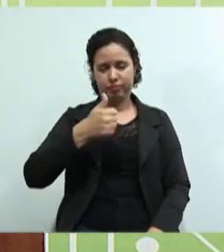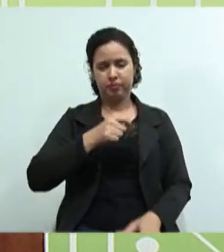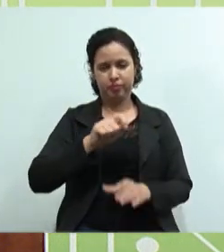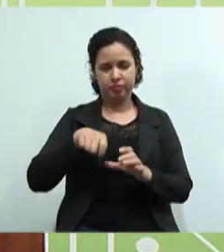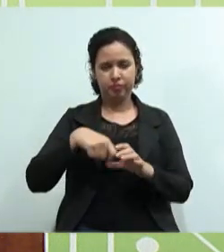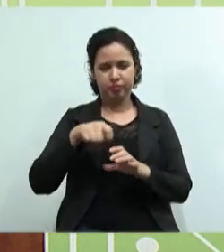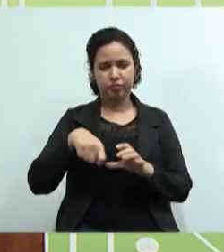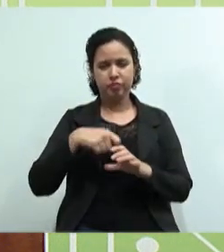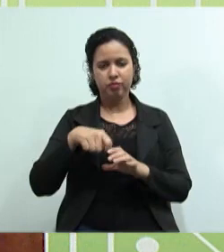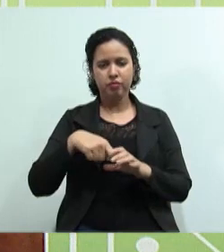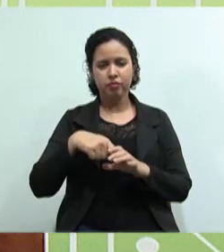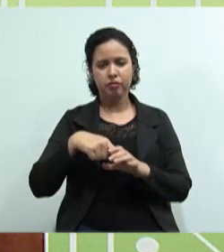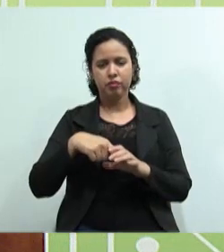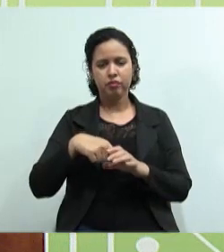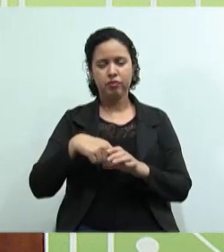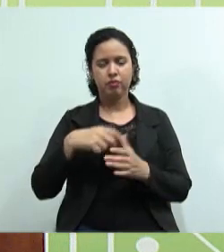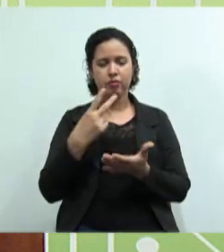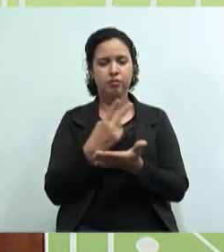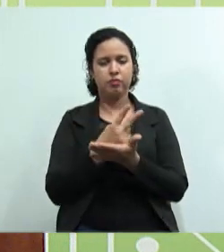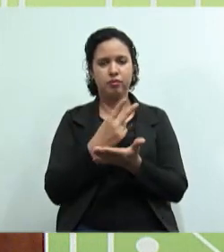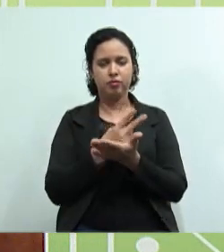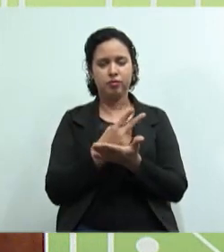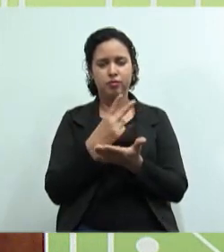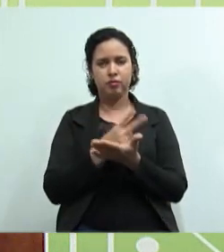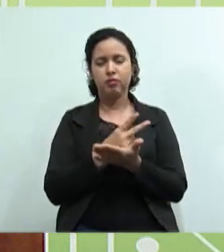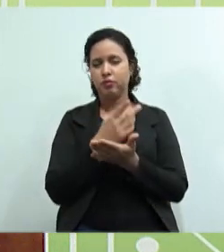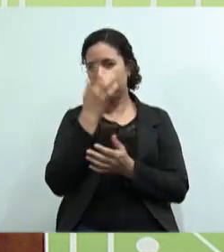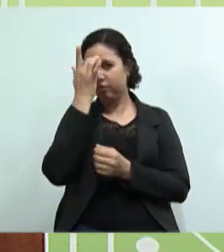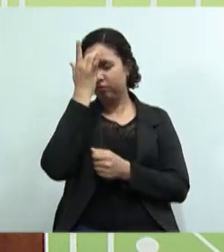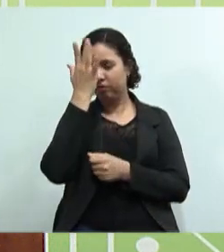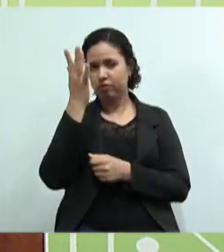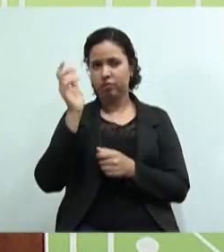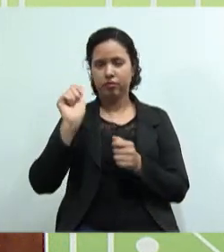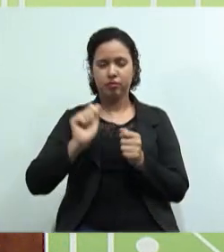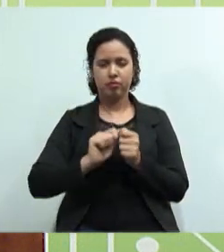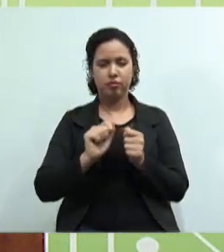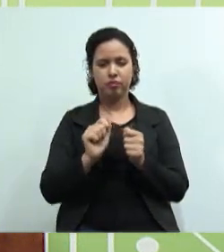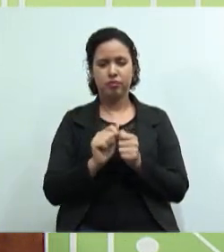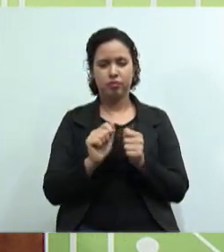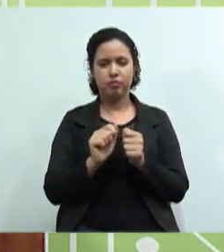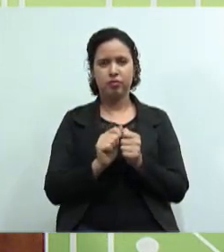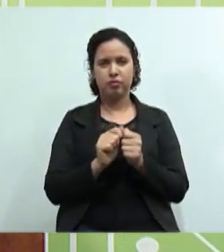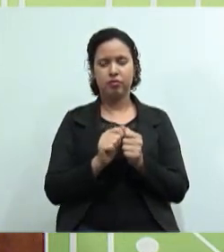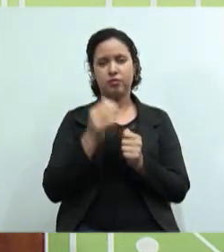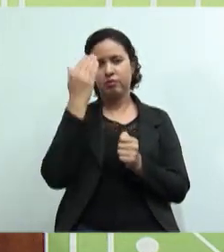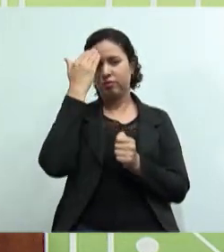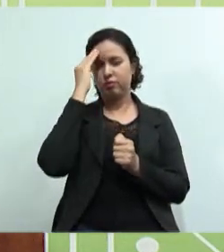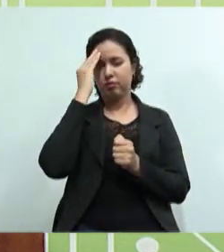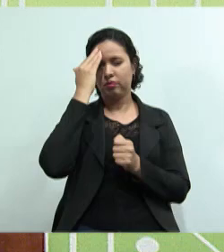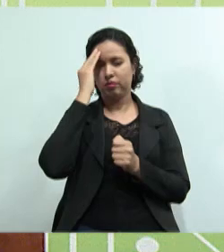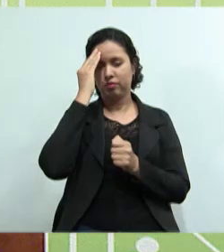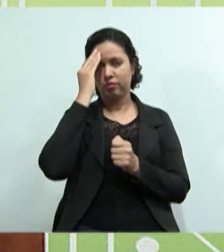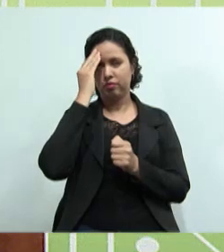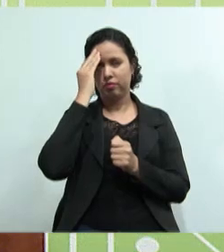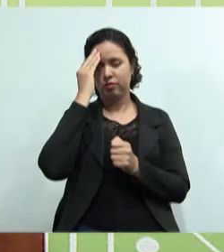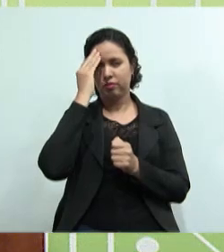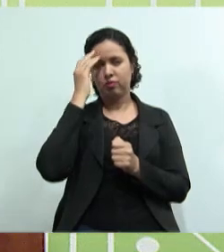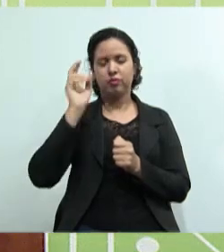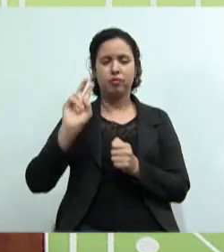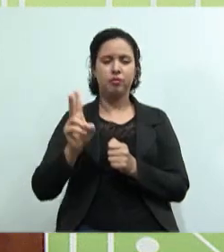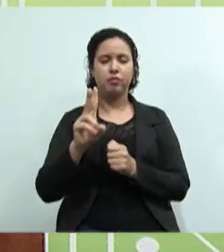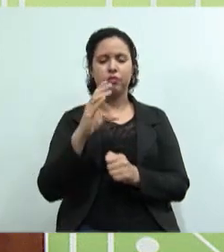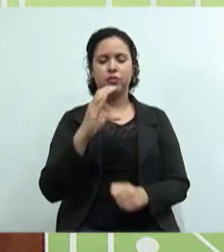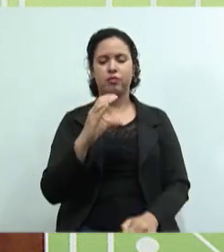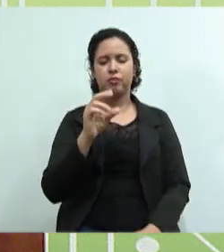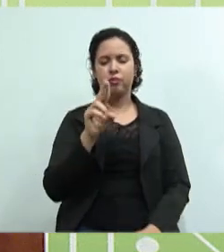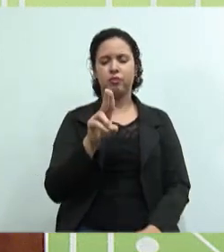receita. Então, por isso que eu trago, e ele é bem prático, para vocês conseguirem compreender a questão dos custos de